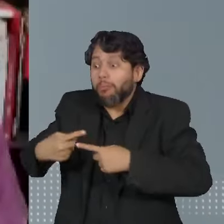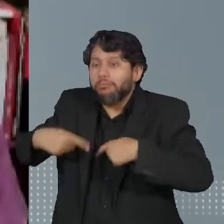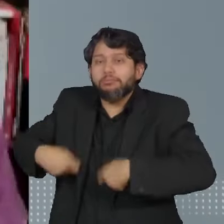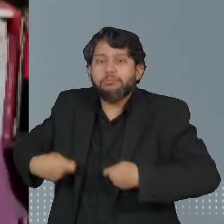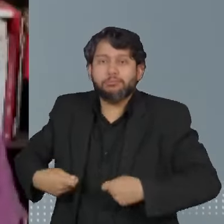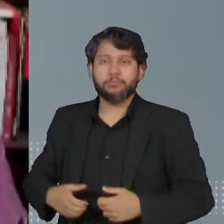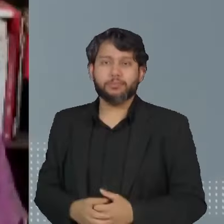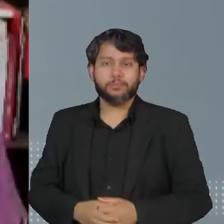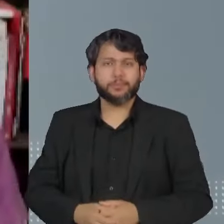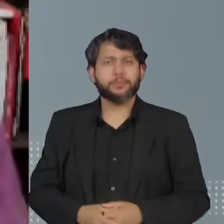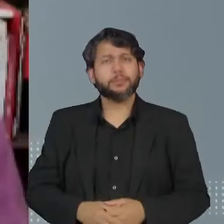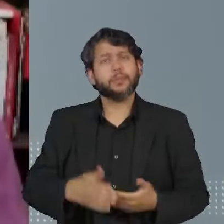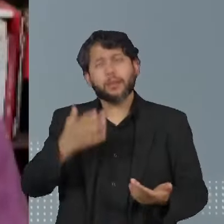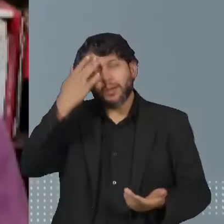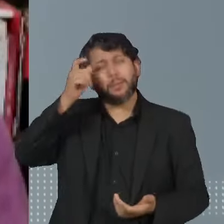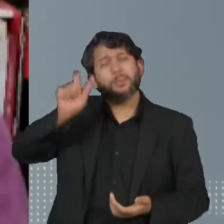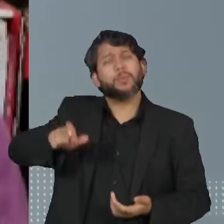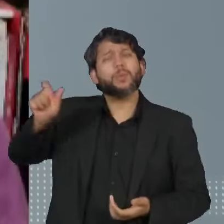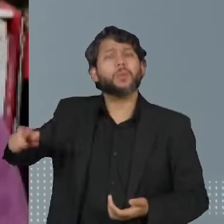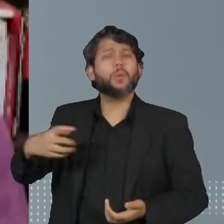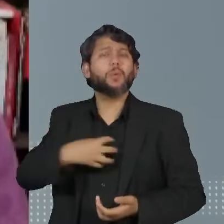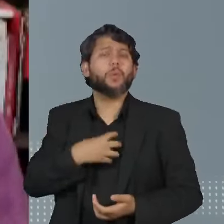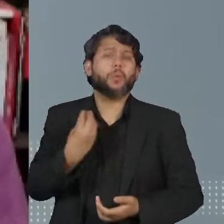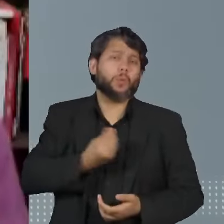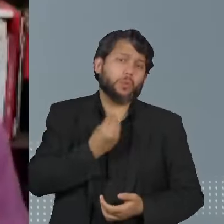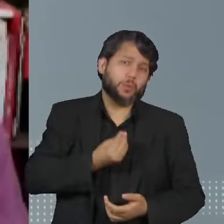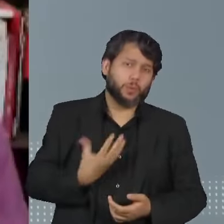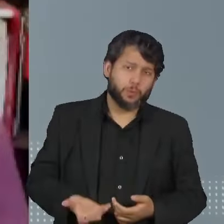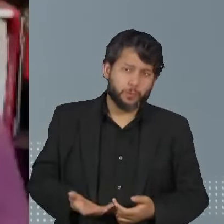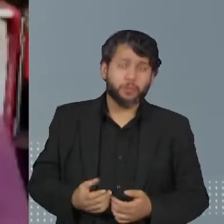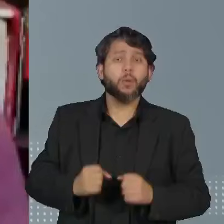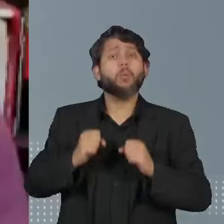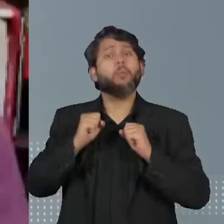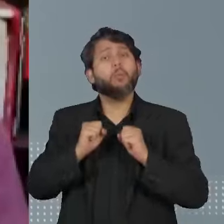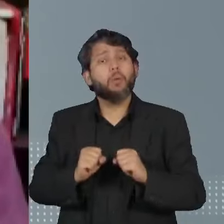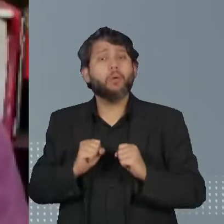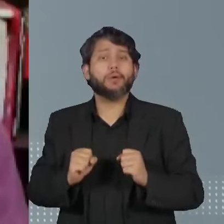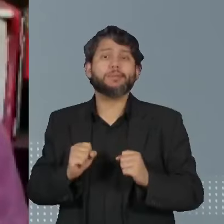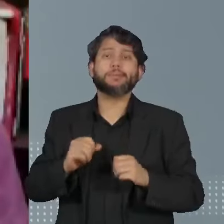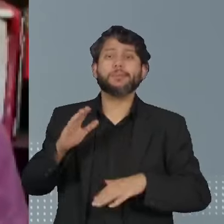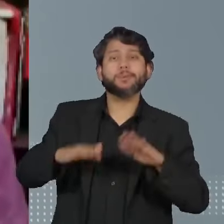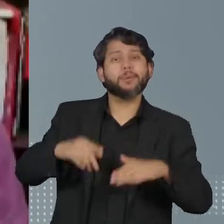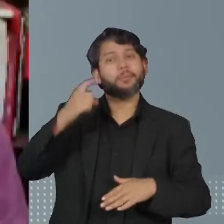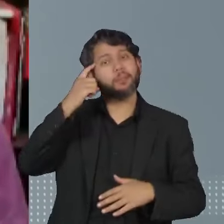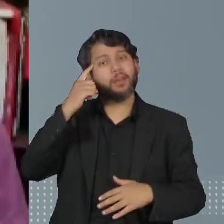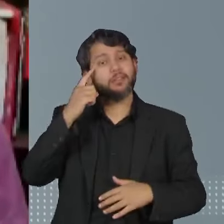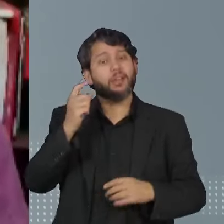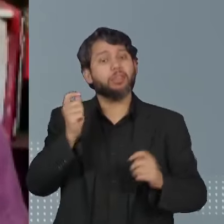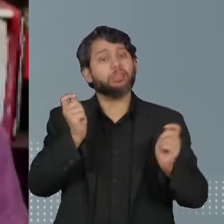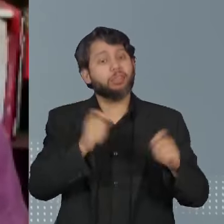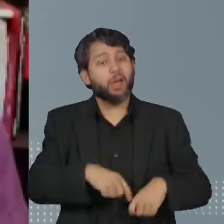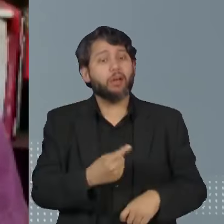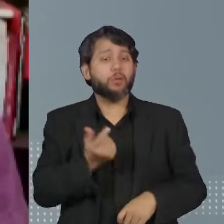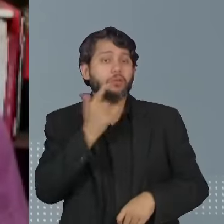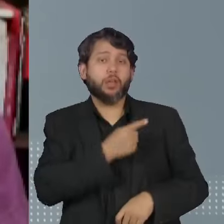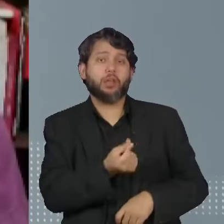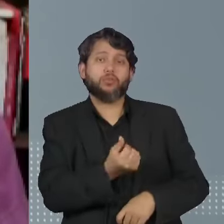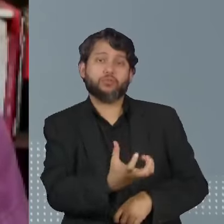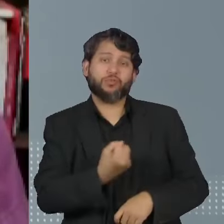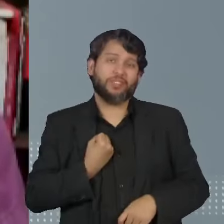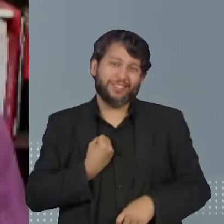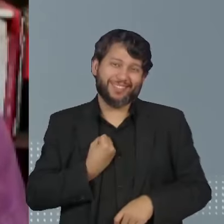necessidade. Porque, de fato, nas mínimas possibilidades, às vezes as pessoas ganham algum dinheiro, né? Muito mais